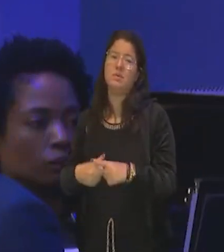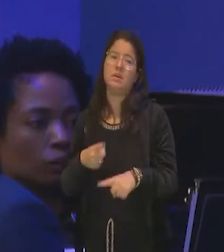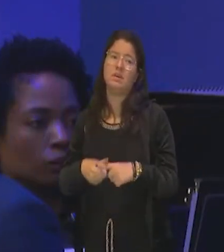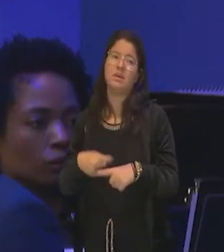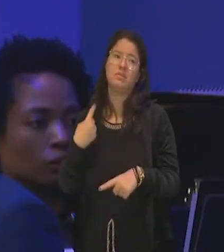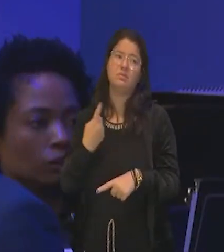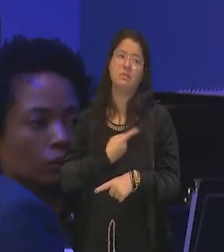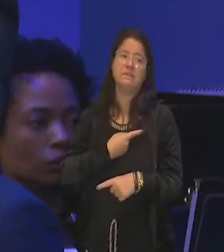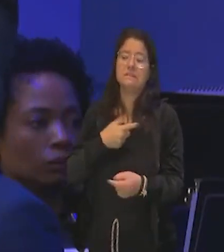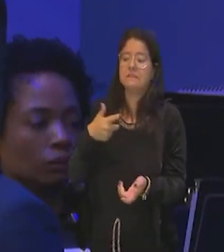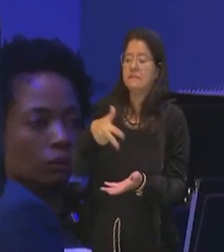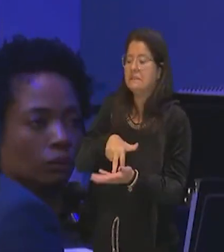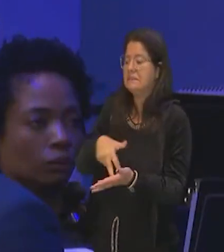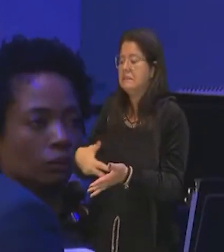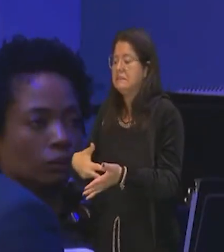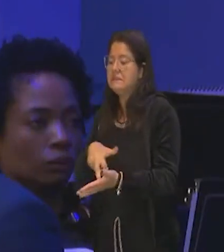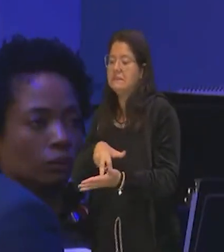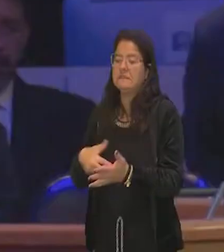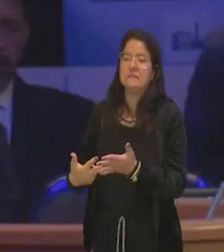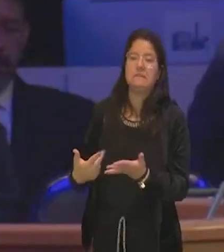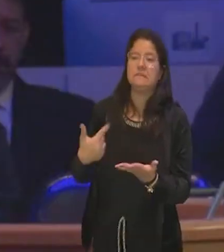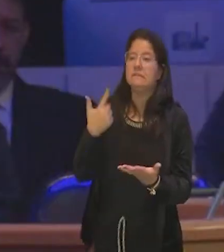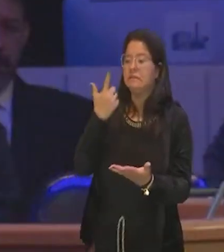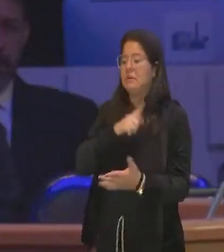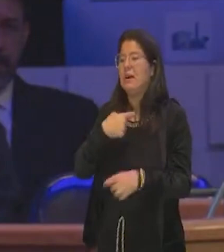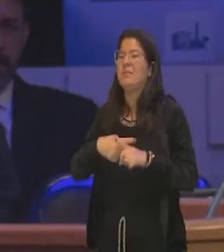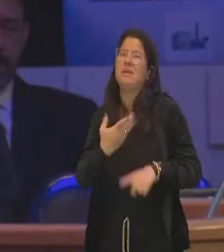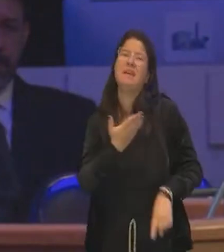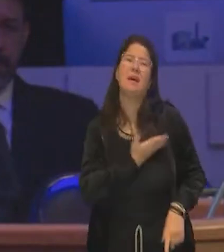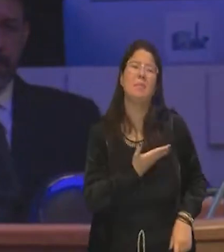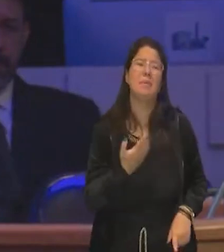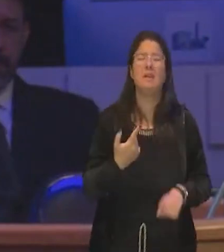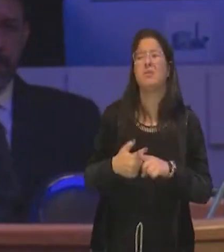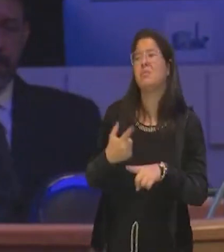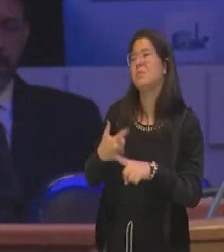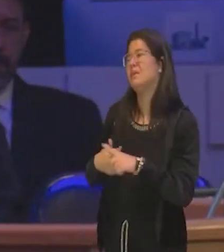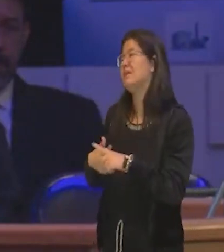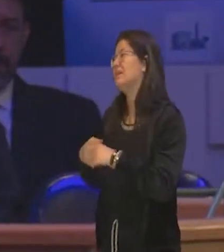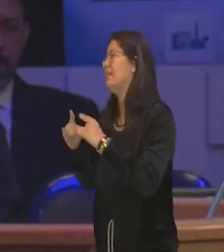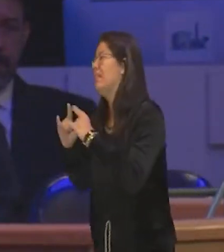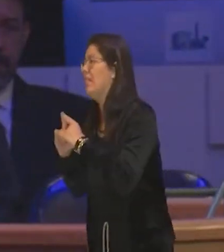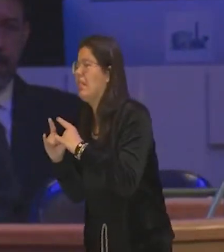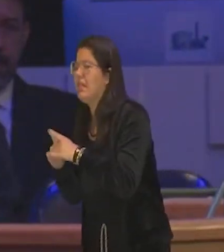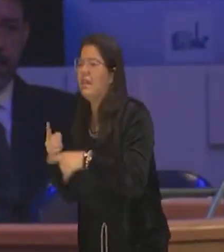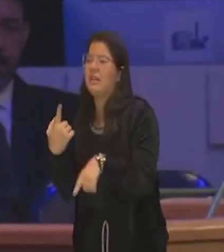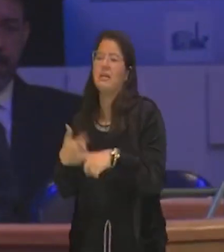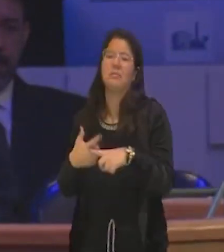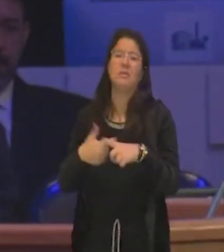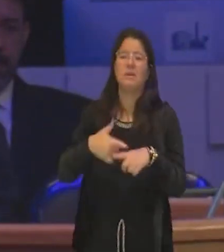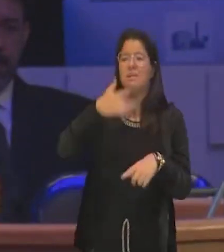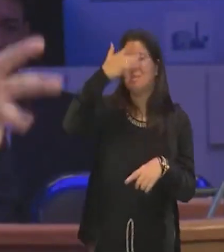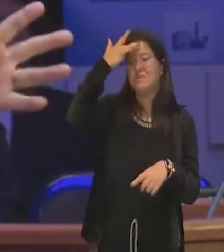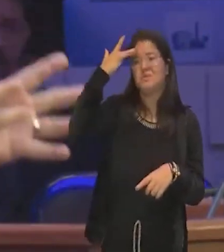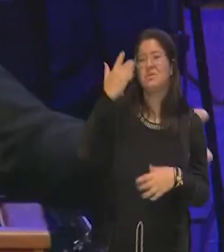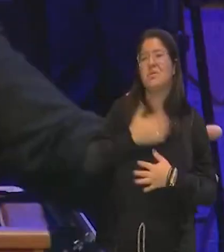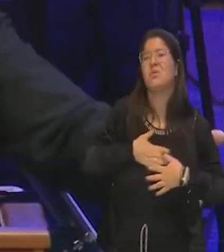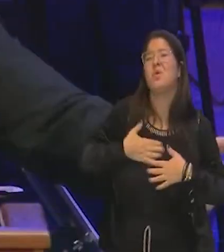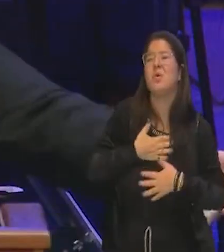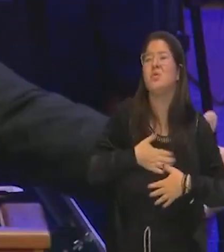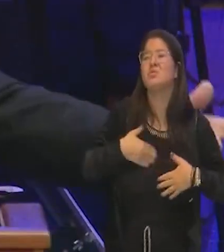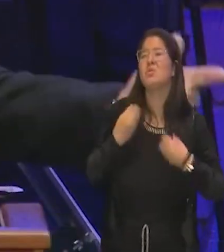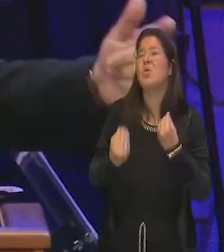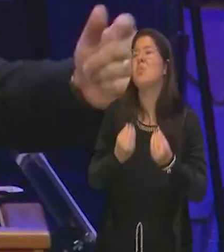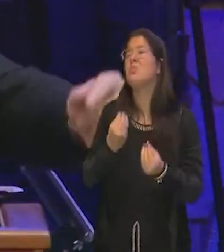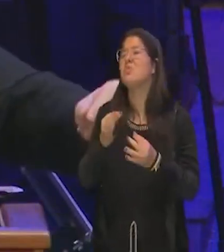ficamos em cima do muro, não decidimos porque é o meu amigo, porque é o meu colega, porque é aquela pessoa que eu tenho apreço, que eu me identifico,